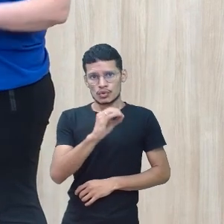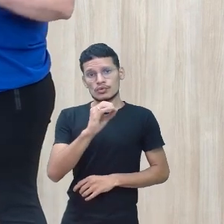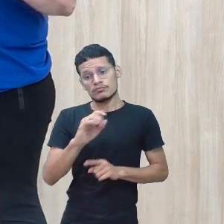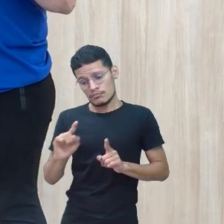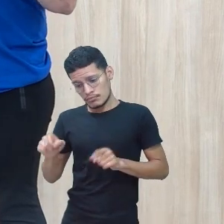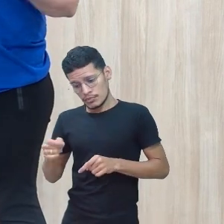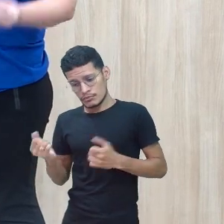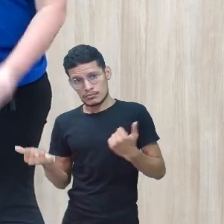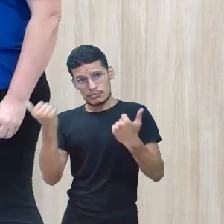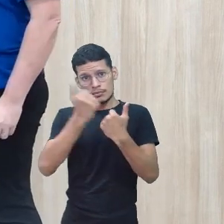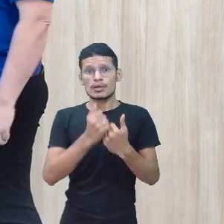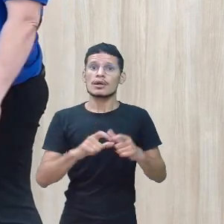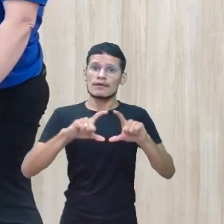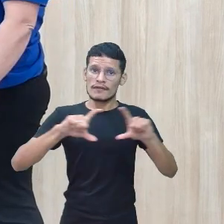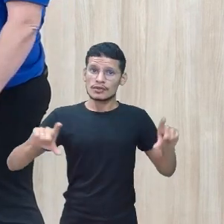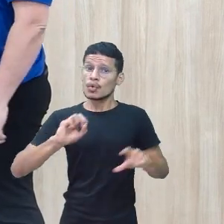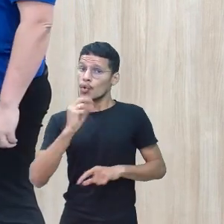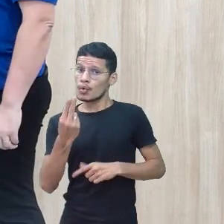oração ou de qualquer outra, tá?